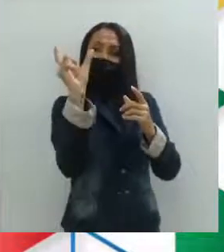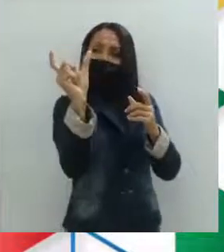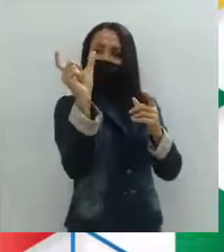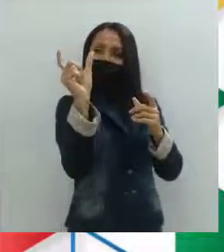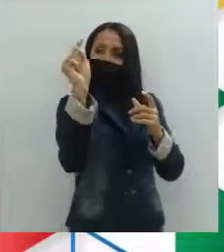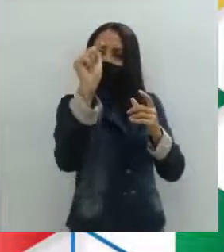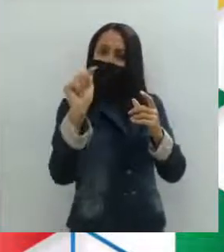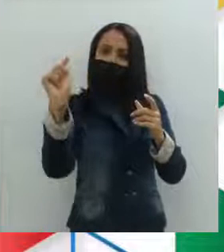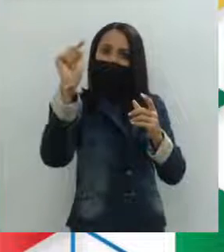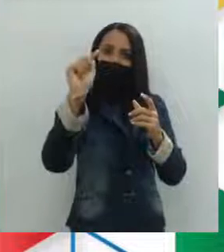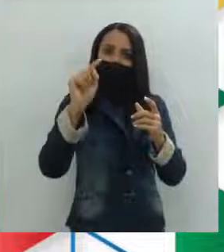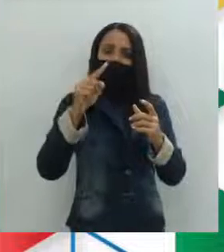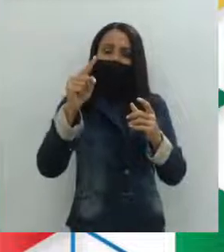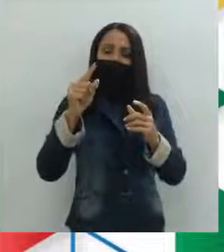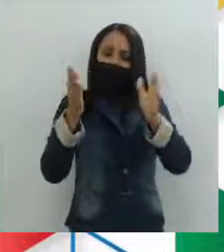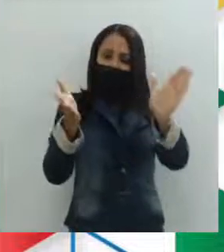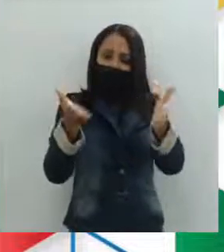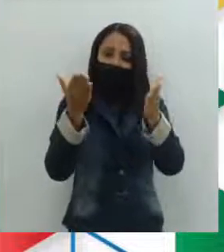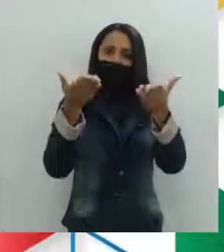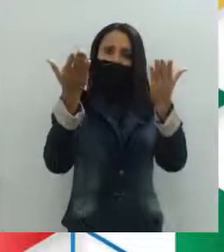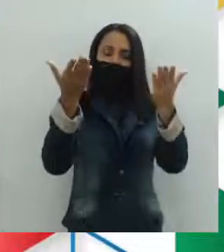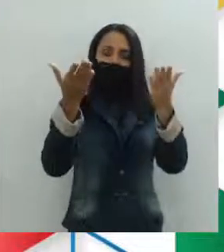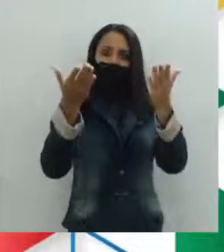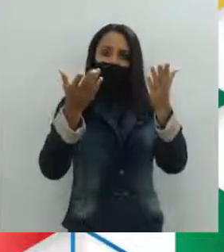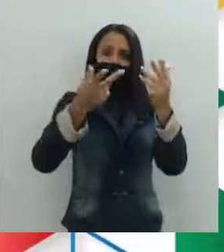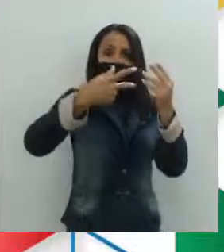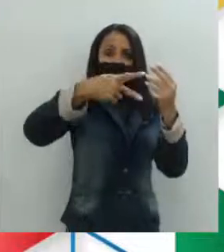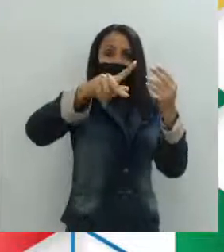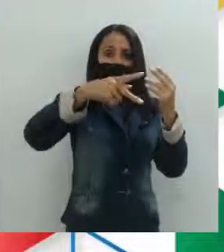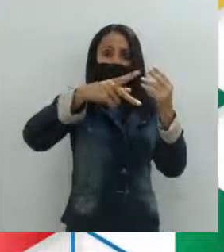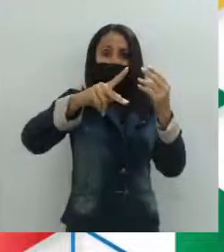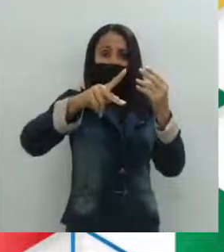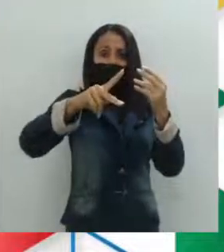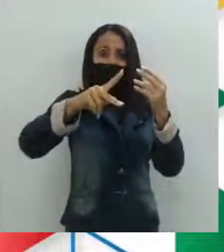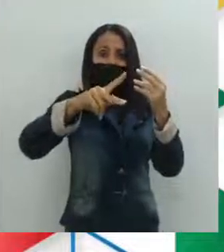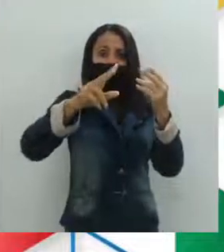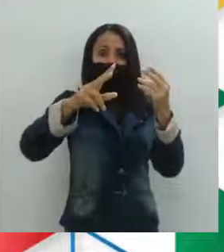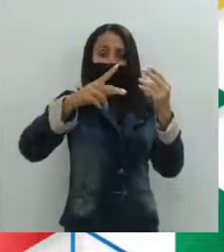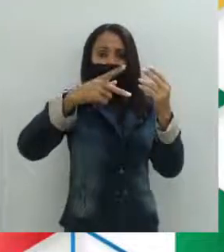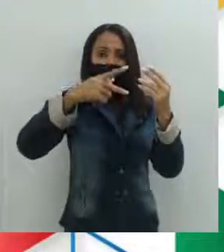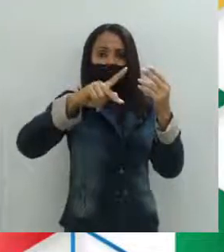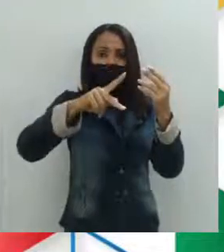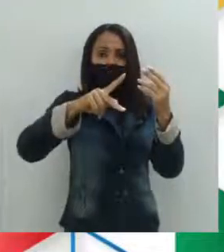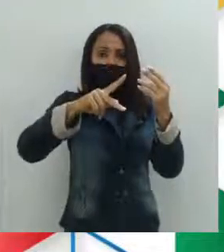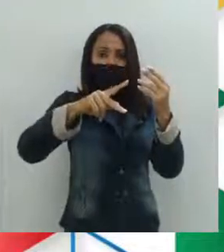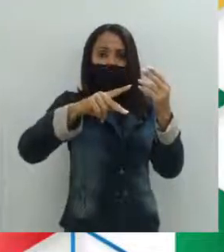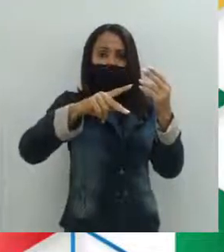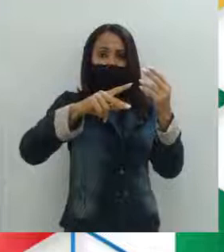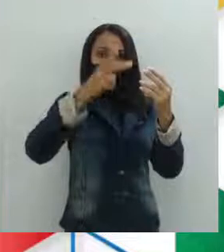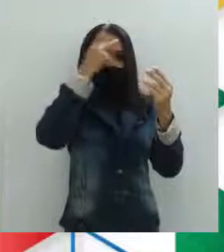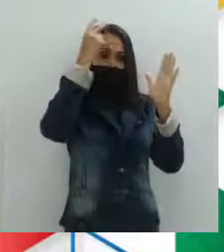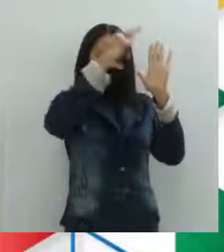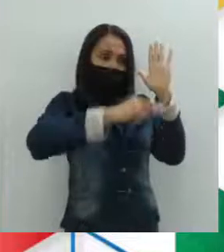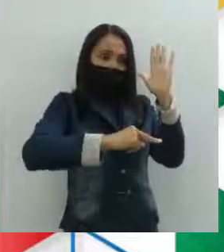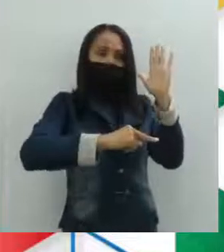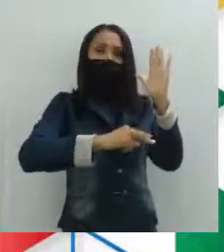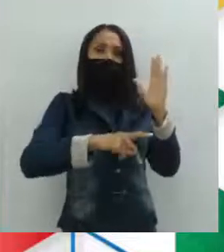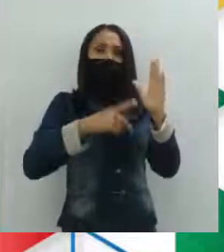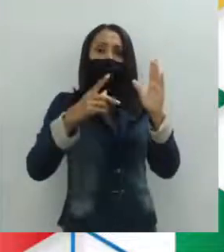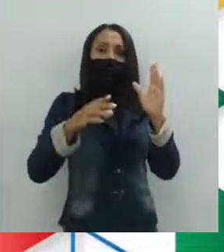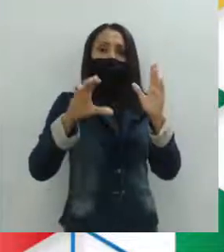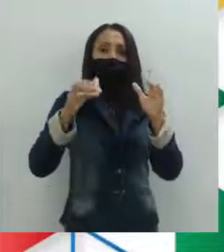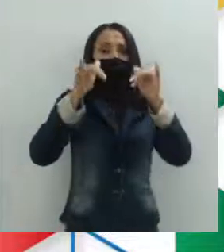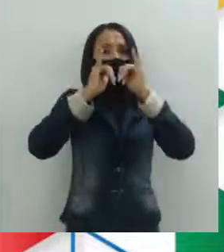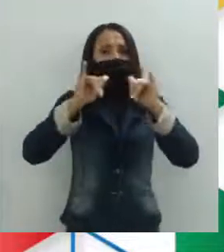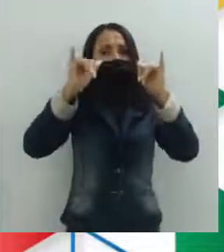em que você vai instigar o seu leitor a conhecer o texto, quero que vocês tirem de uma notícia as